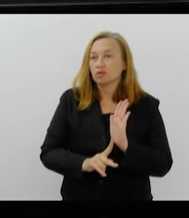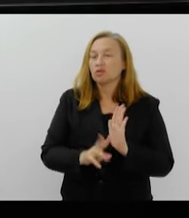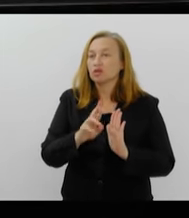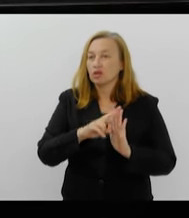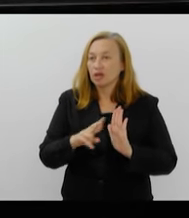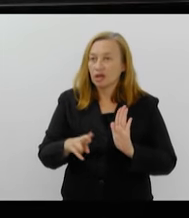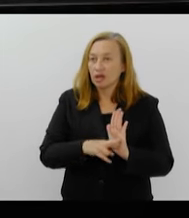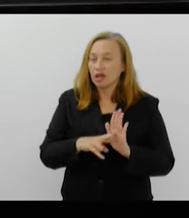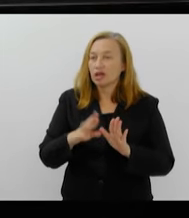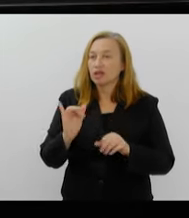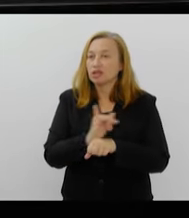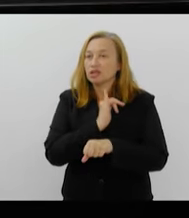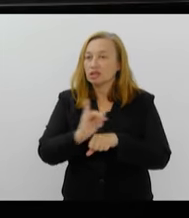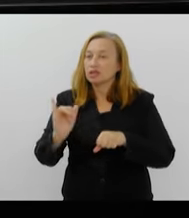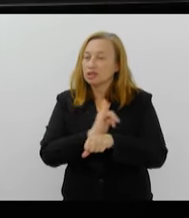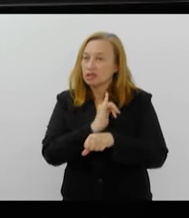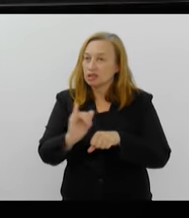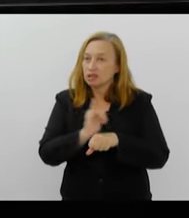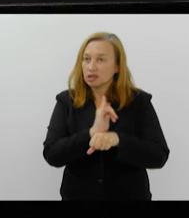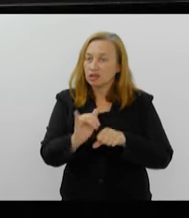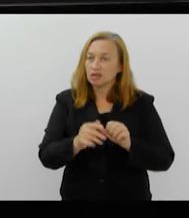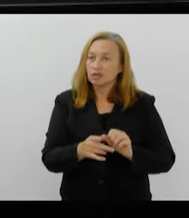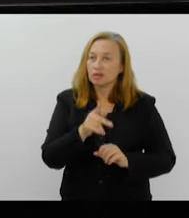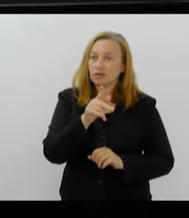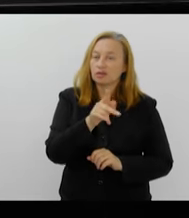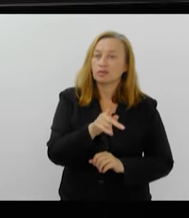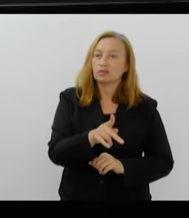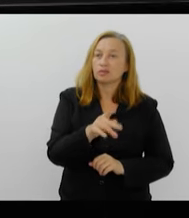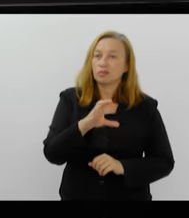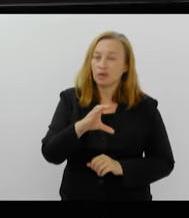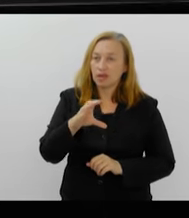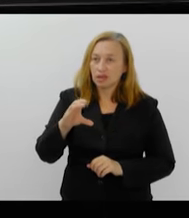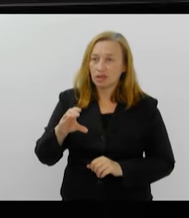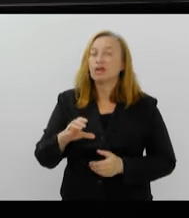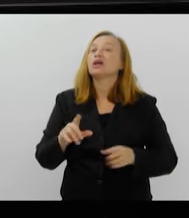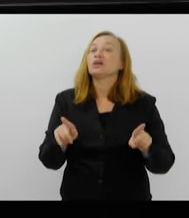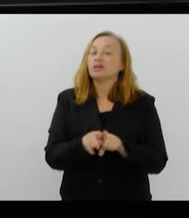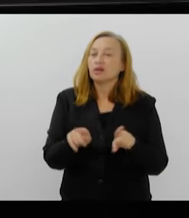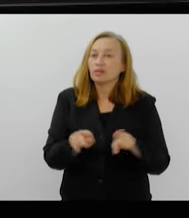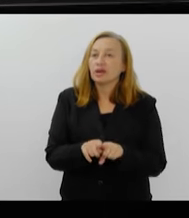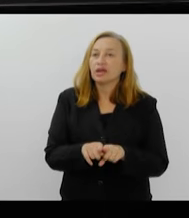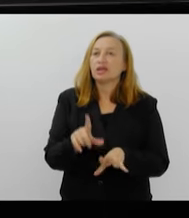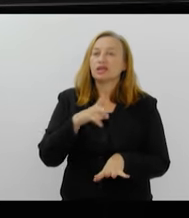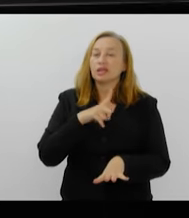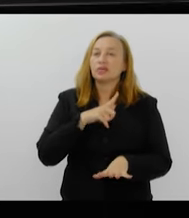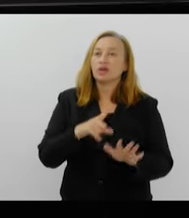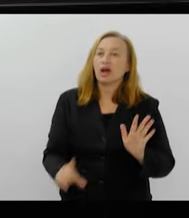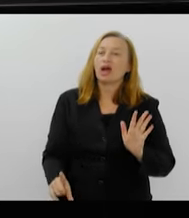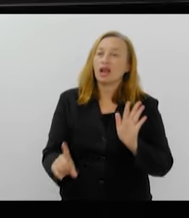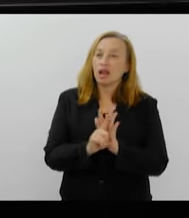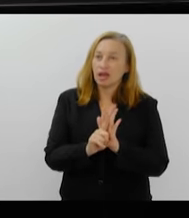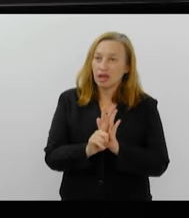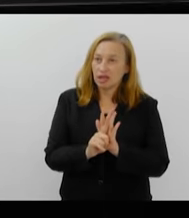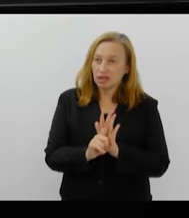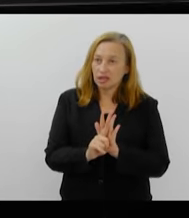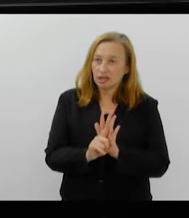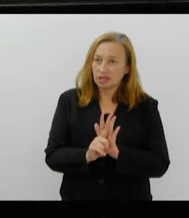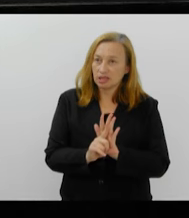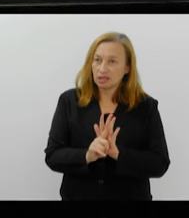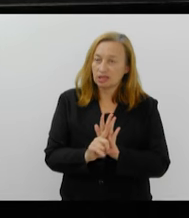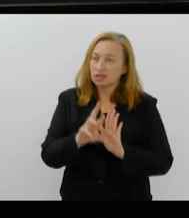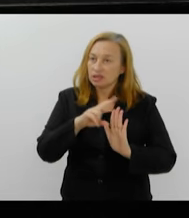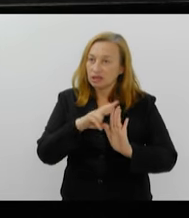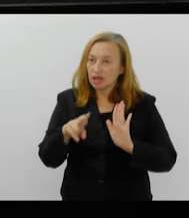diretrizes estratégicas estabelecidas no PEDES. E temos a Lei de Diretrizes Orçamentárias para o exercício de